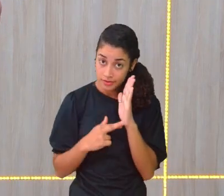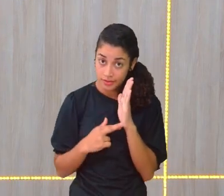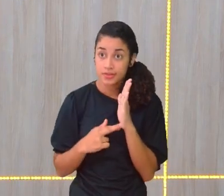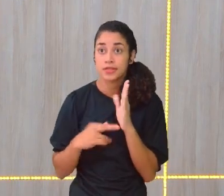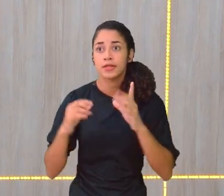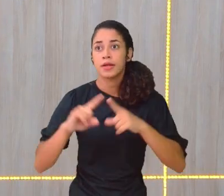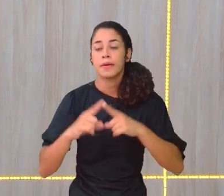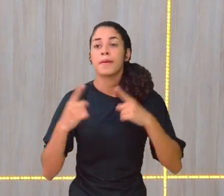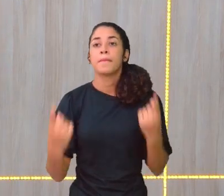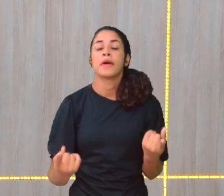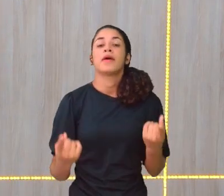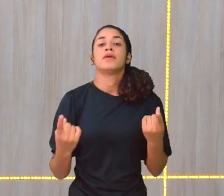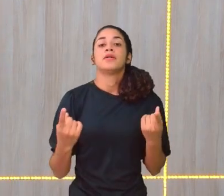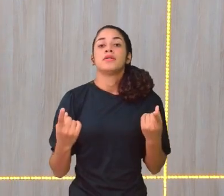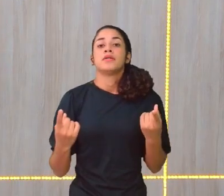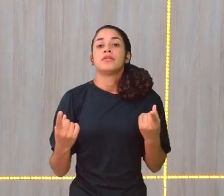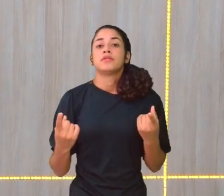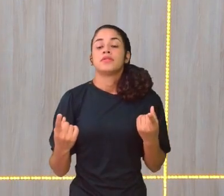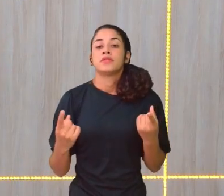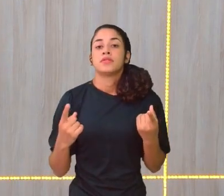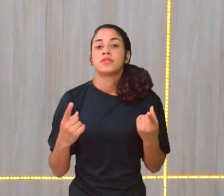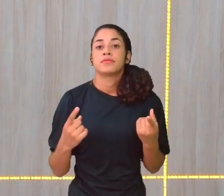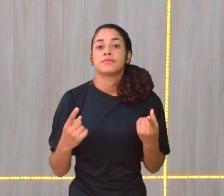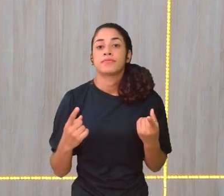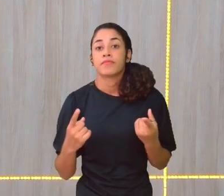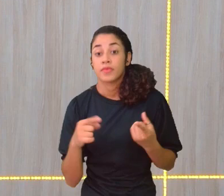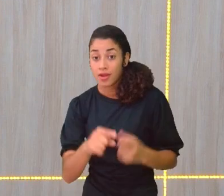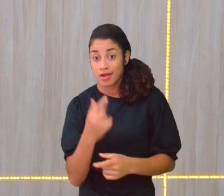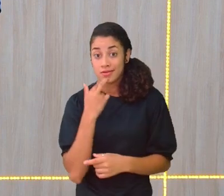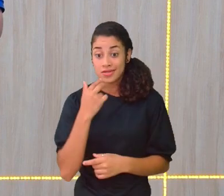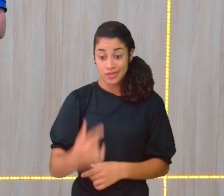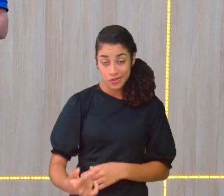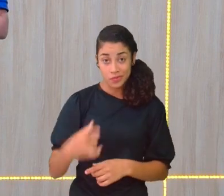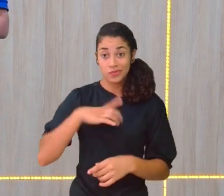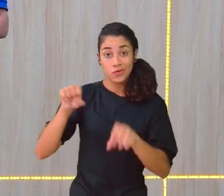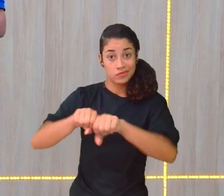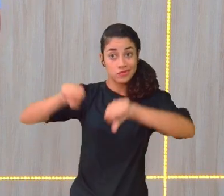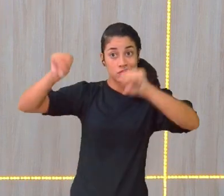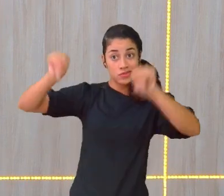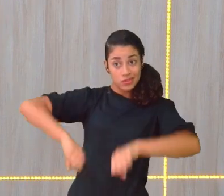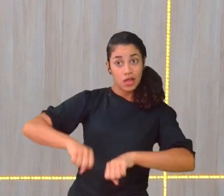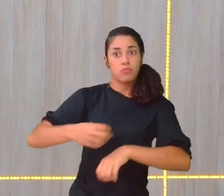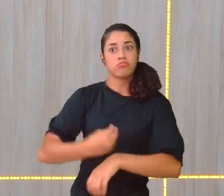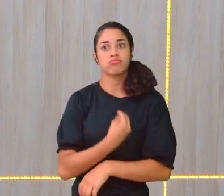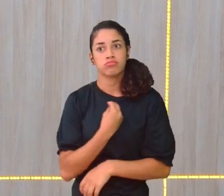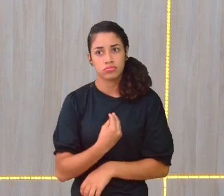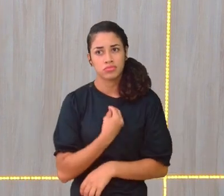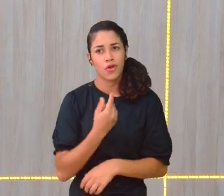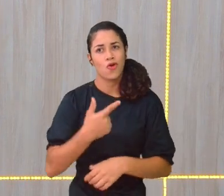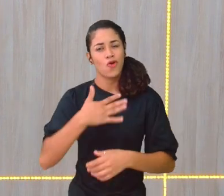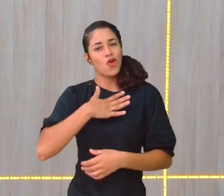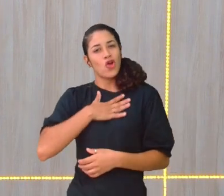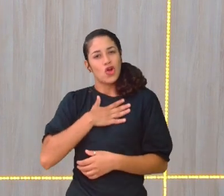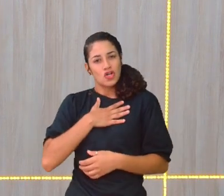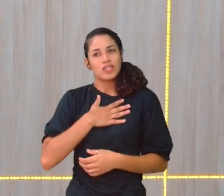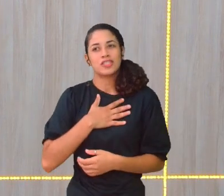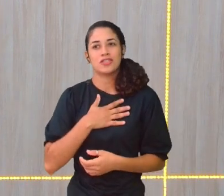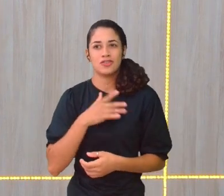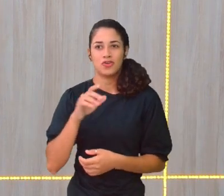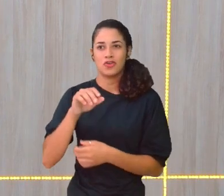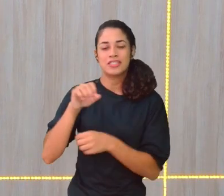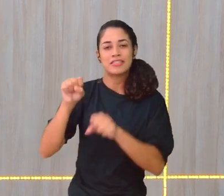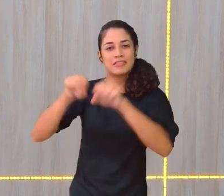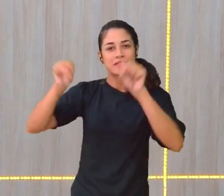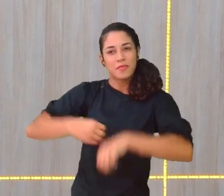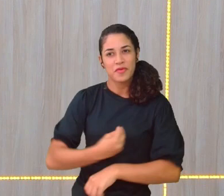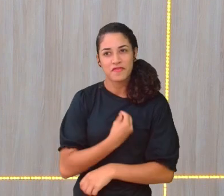mas quem movimenta e faz da língua um sistema vivo, eu gosto tanto dessa expressão, não é?